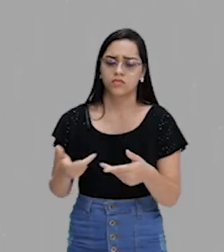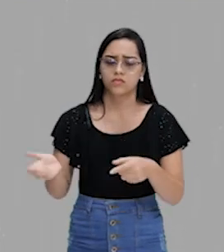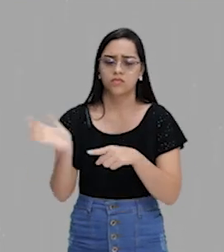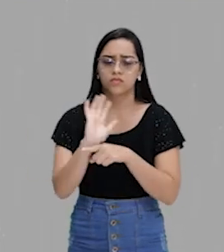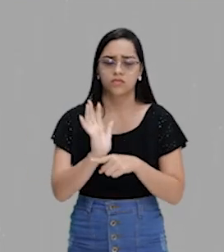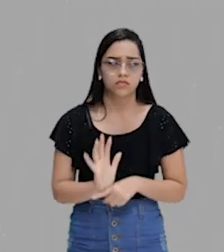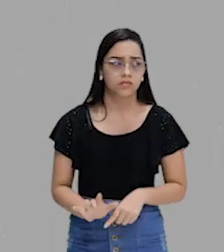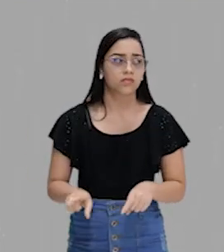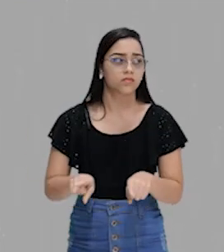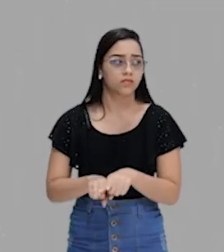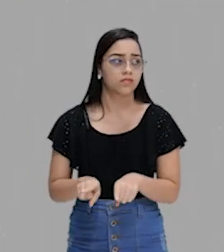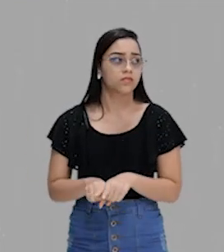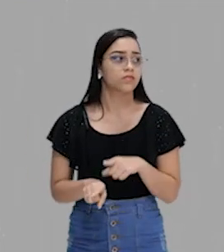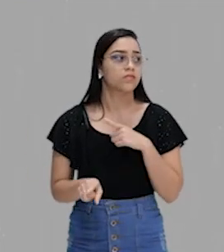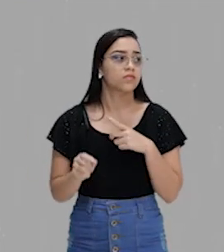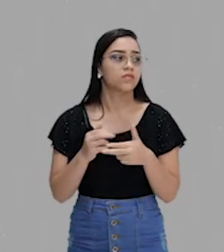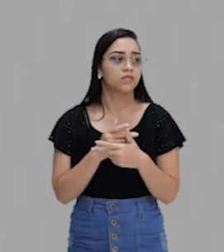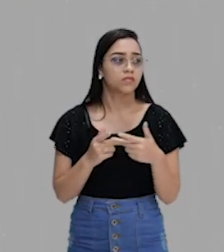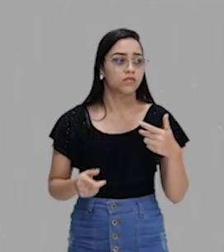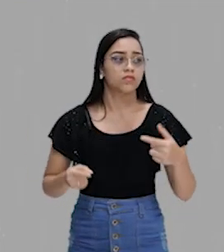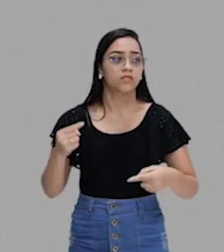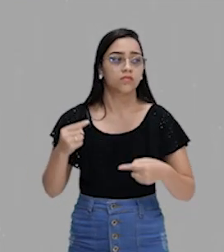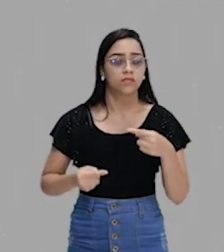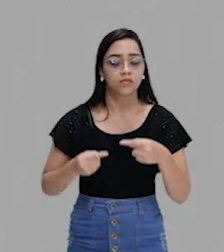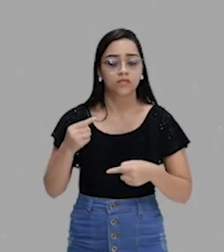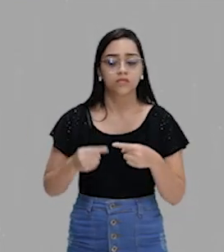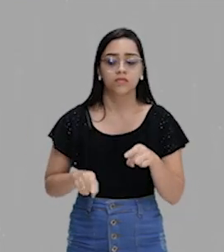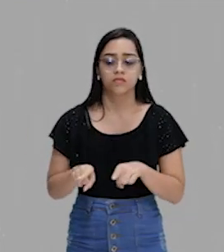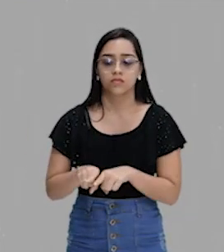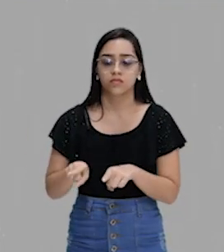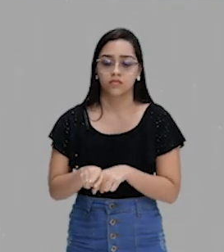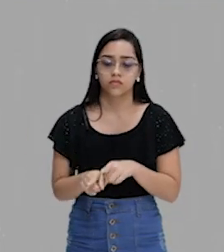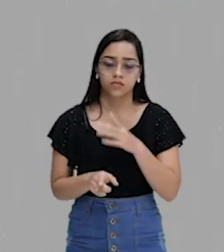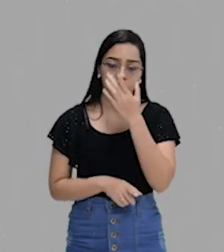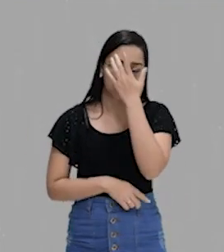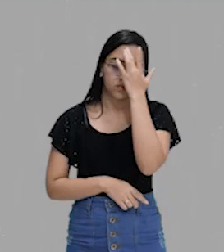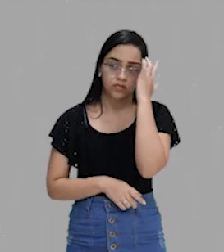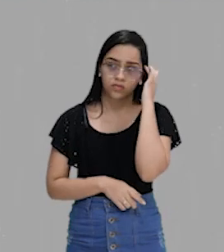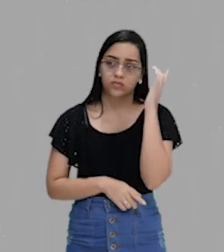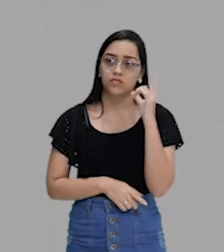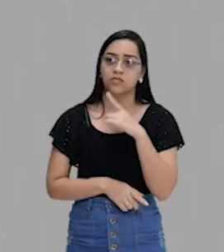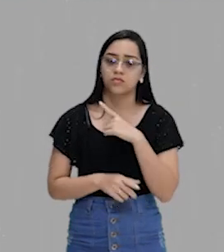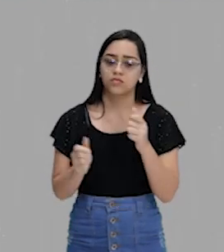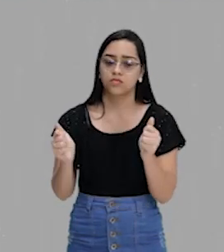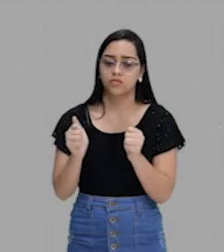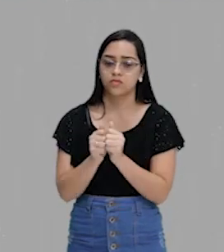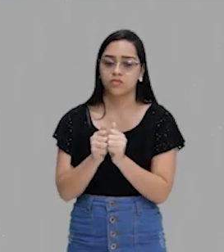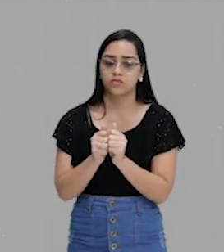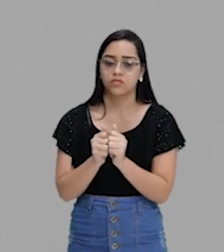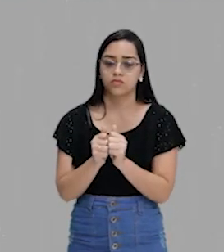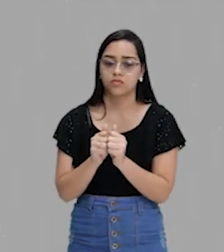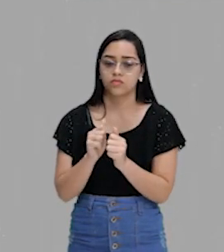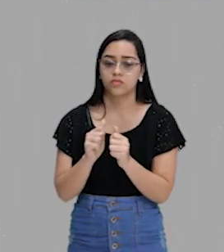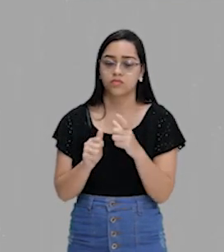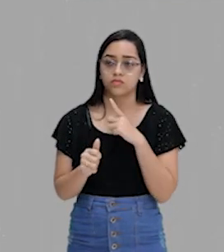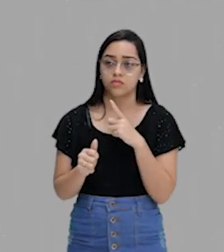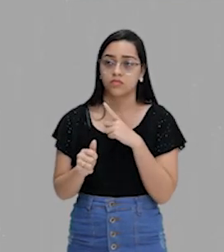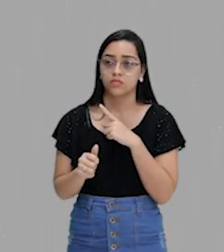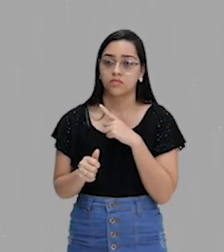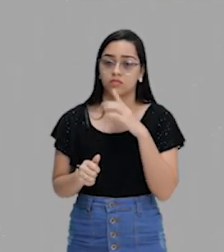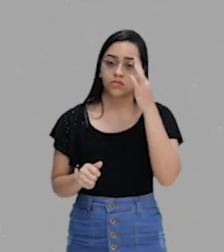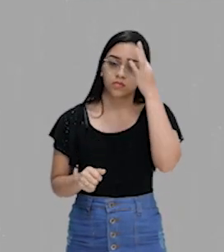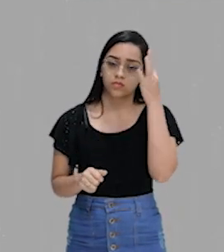sobre isso, há muitas discussões. As pessoas que são adeptas da teoria criacionista